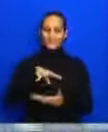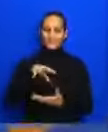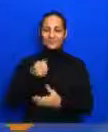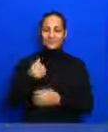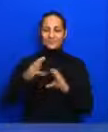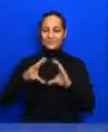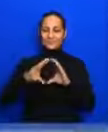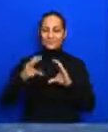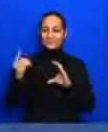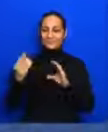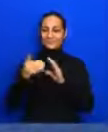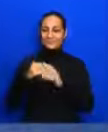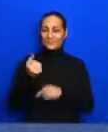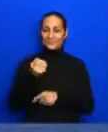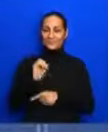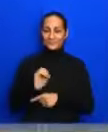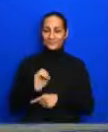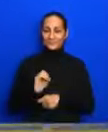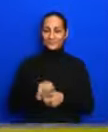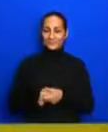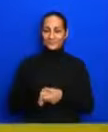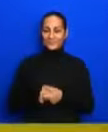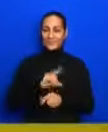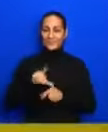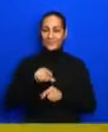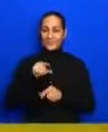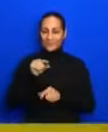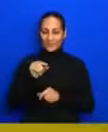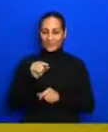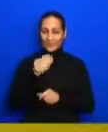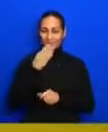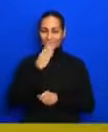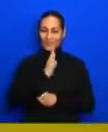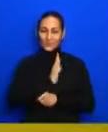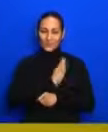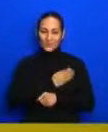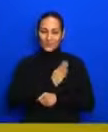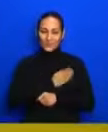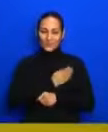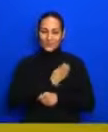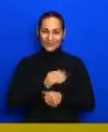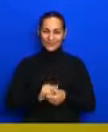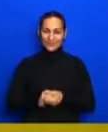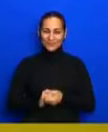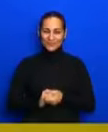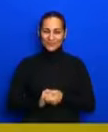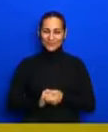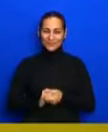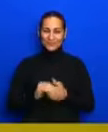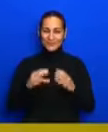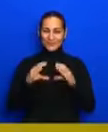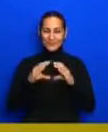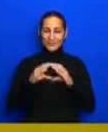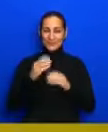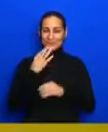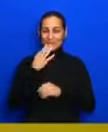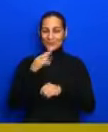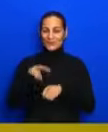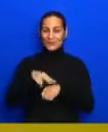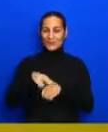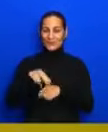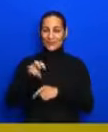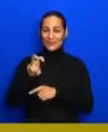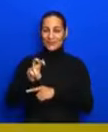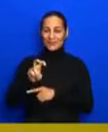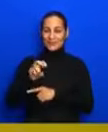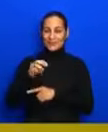embaralhando 80 bolas numeradas de 0 a 80. Sorteio do time do coração. Bola verde número